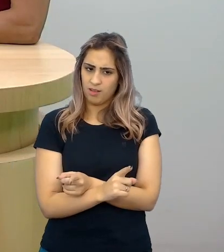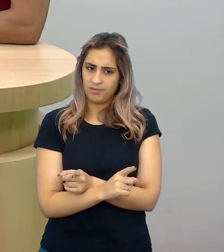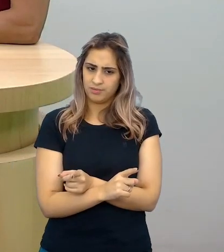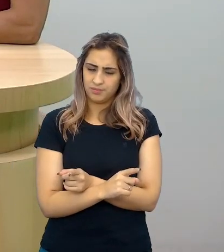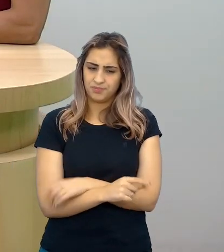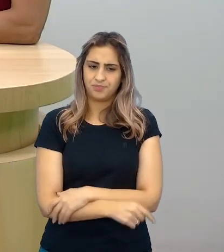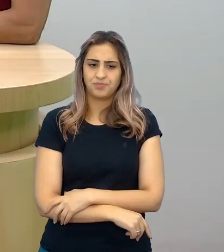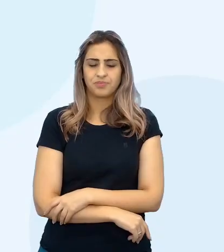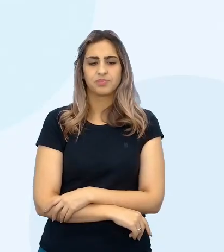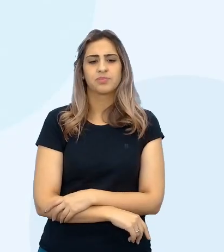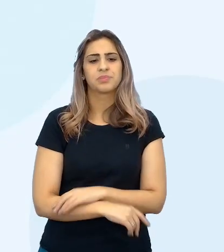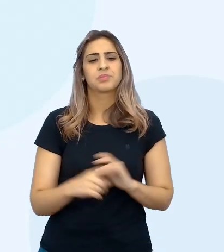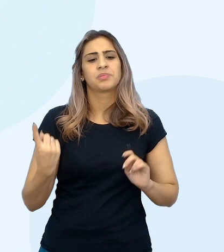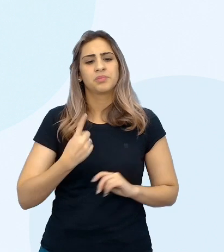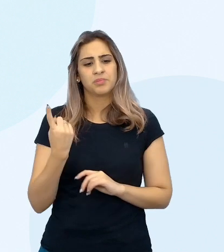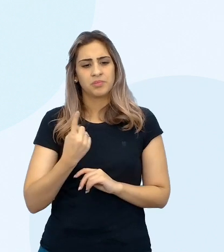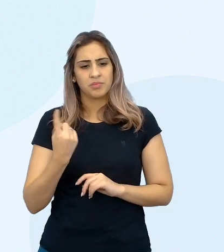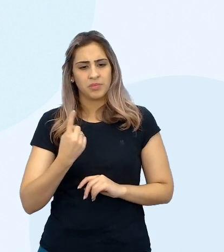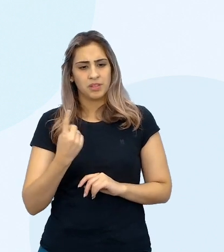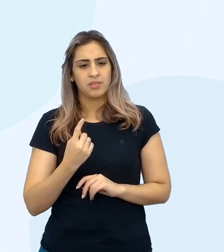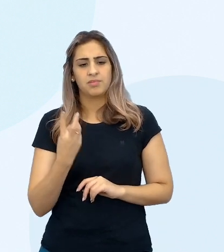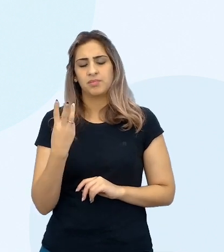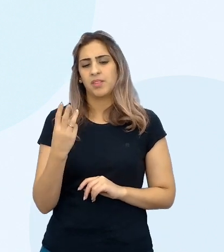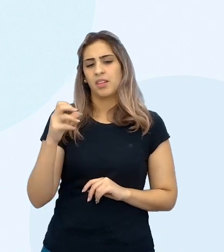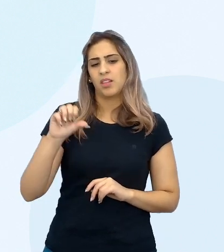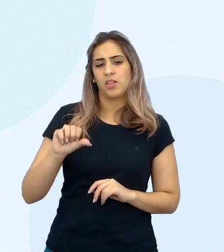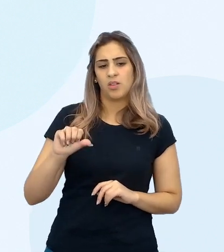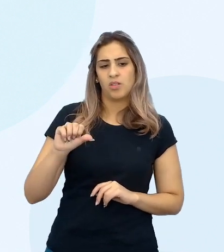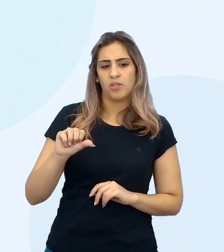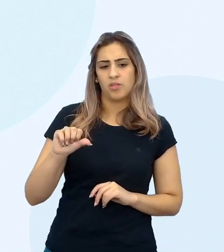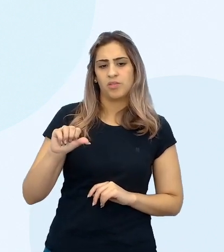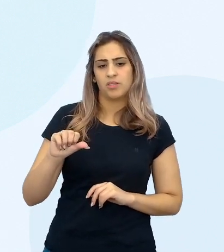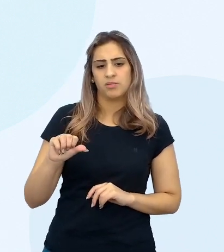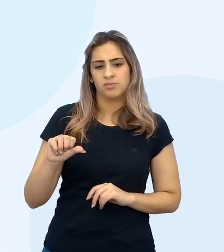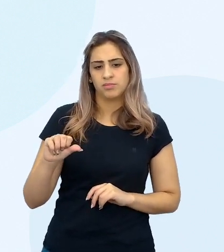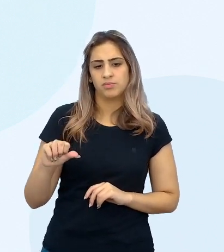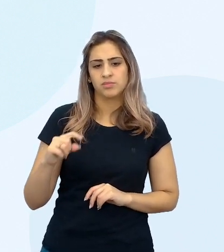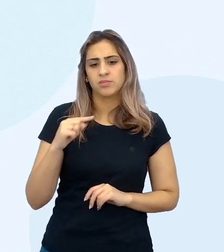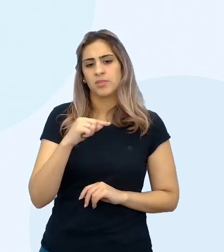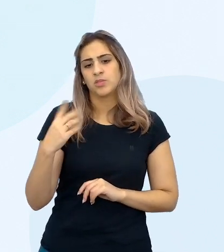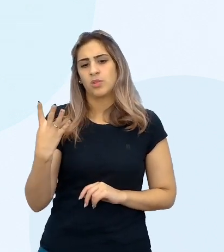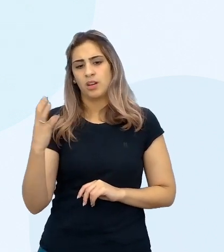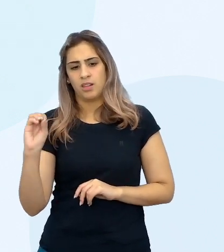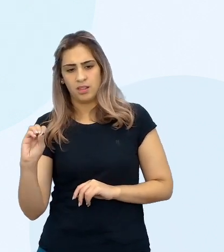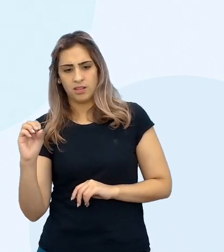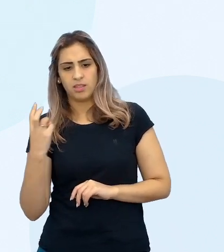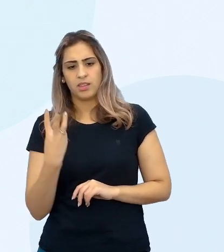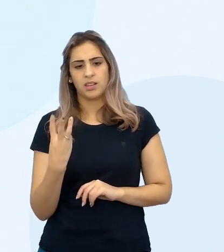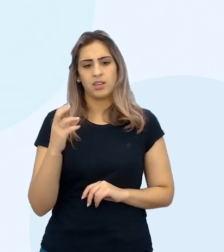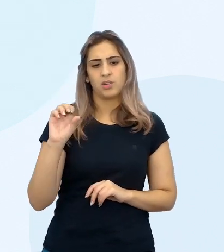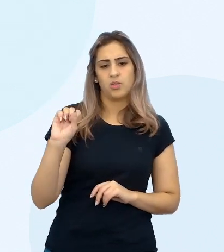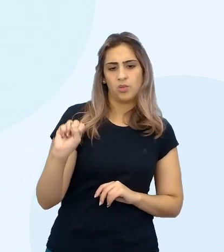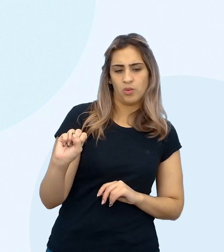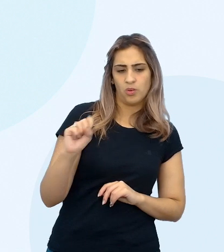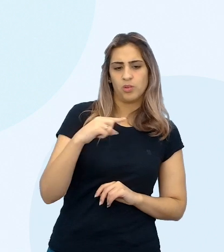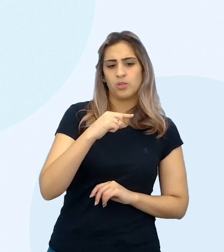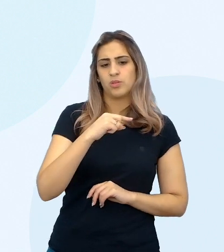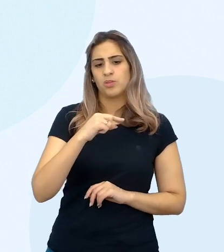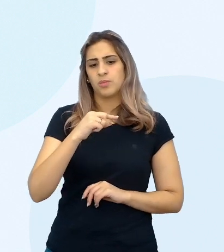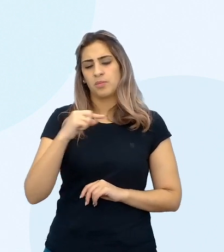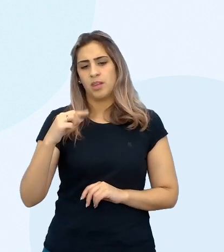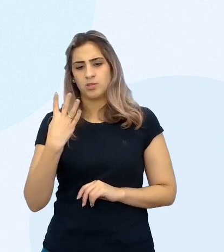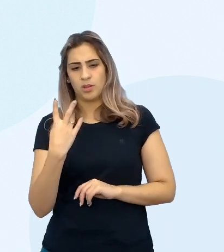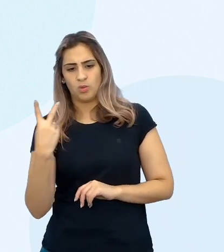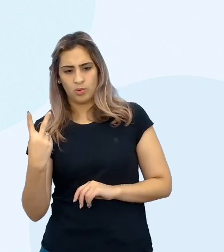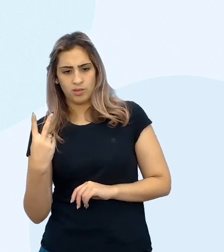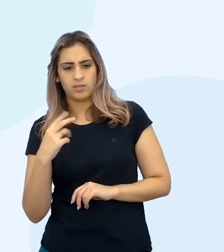né? Tá bom. Aí primeiro dia, menos 39, menos 41. Segundo dia, menos 39 e menos 40. Terceiro dia, menos 38 e